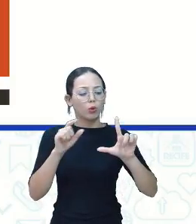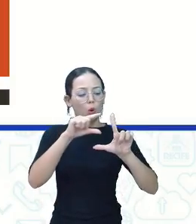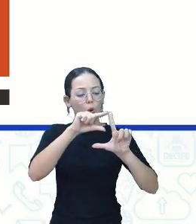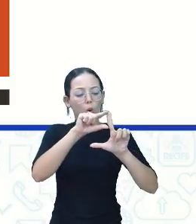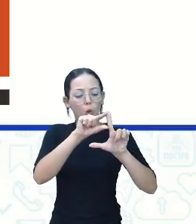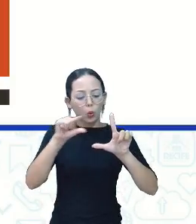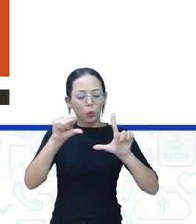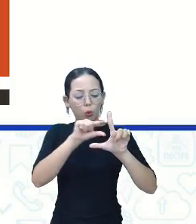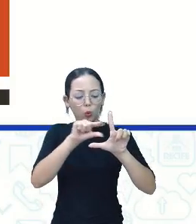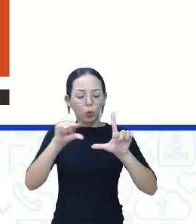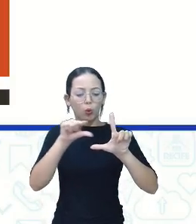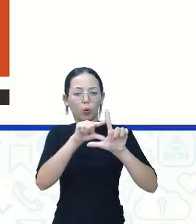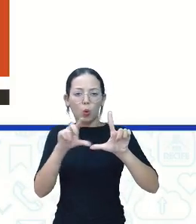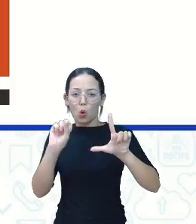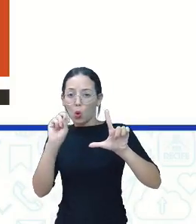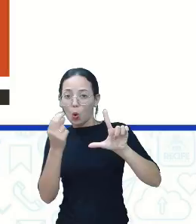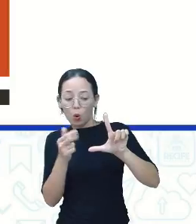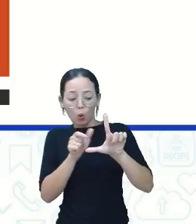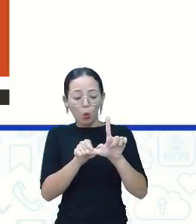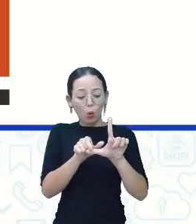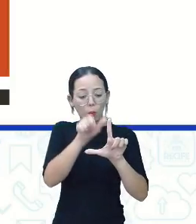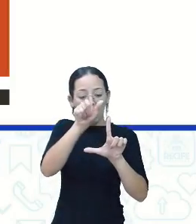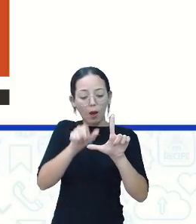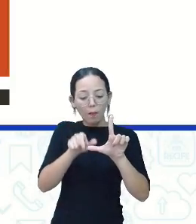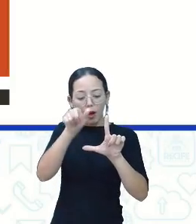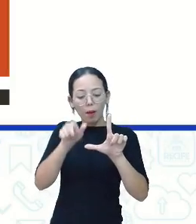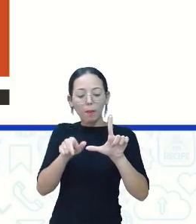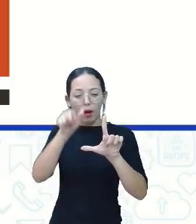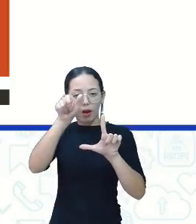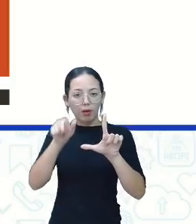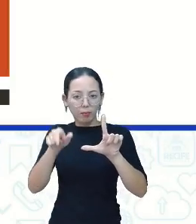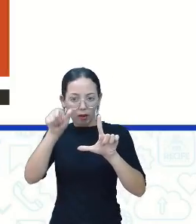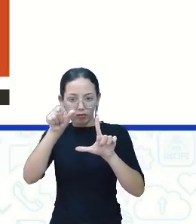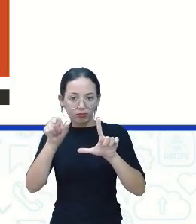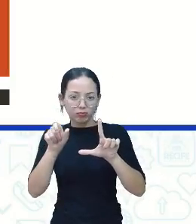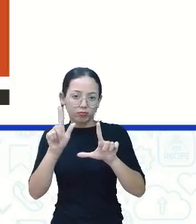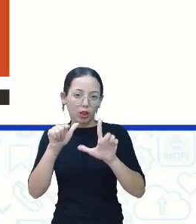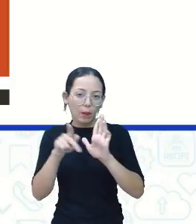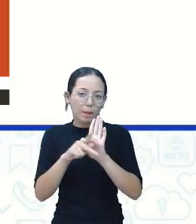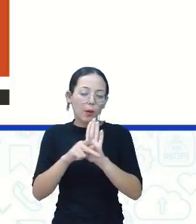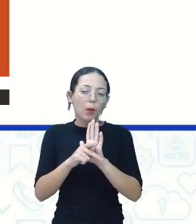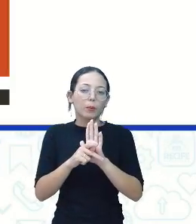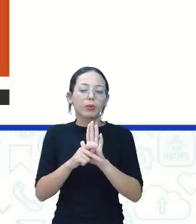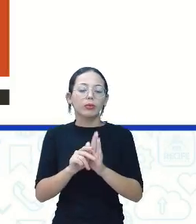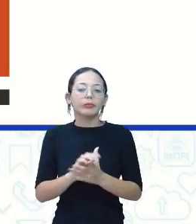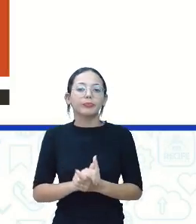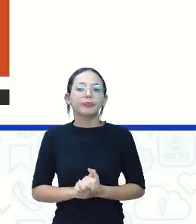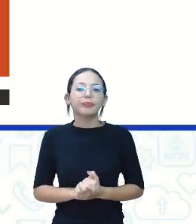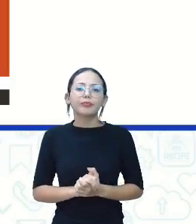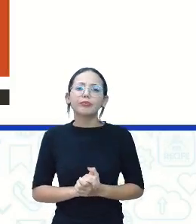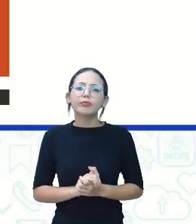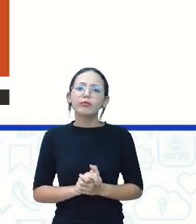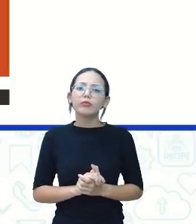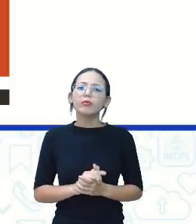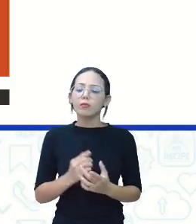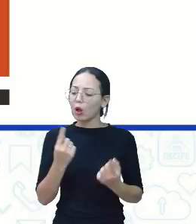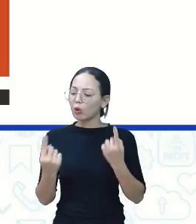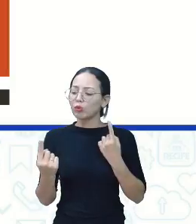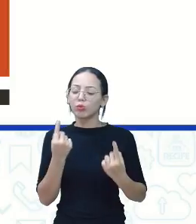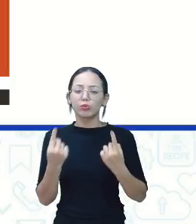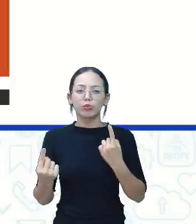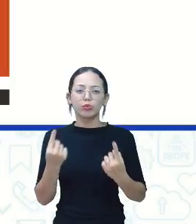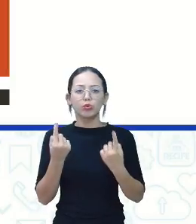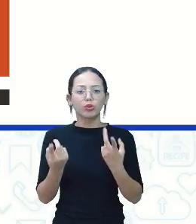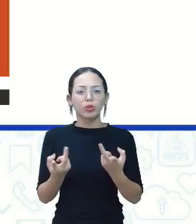esses blocos aí, são classificados em gráficos em barras e colunas, tá certo? Os dois, geralmente, a